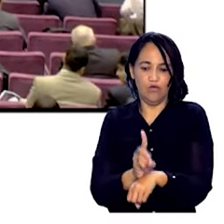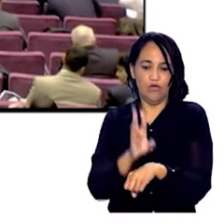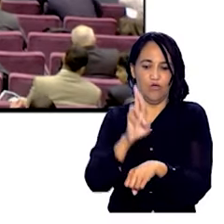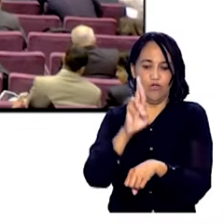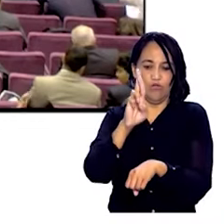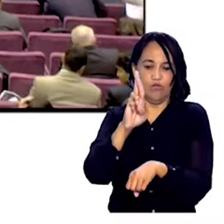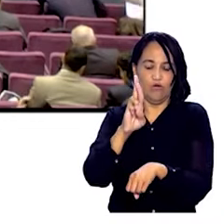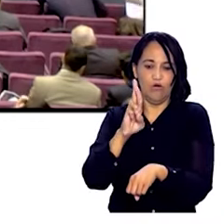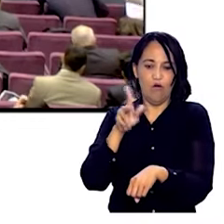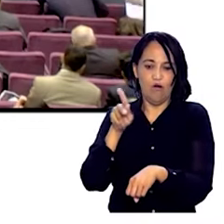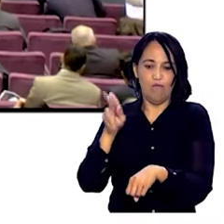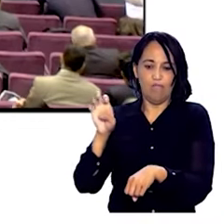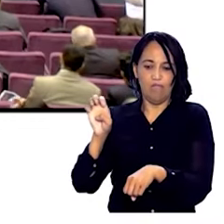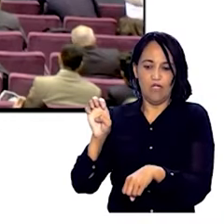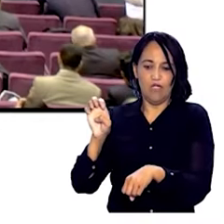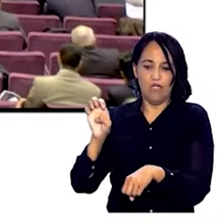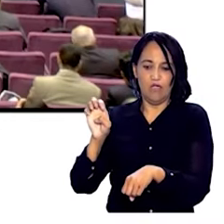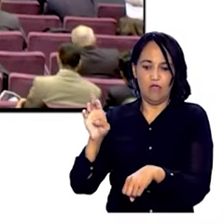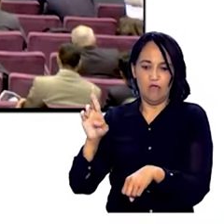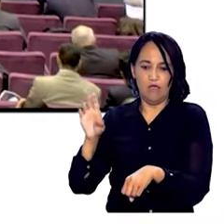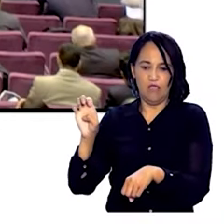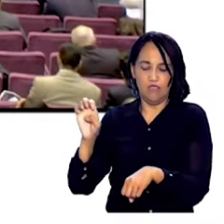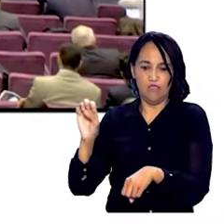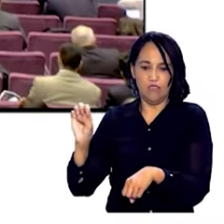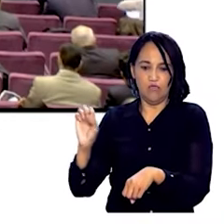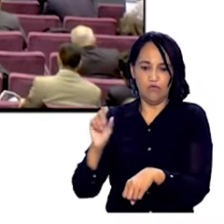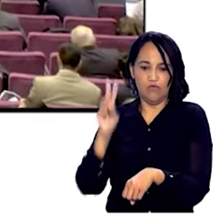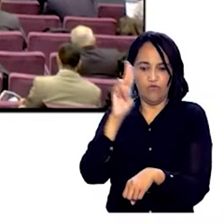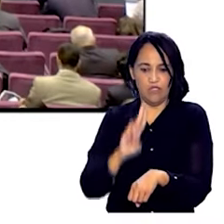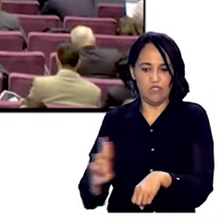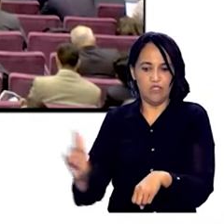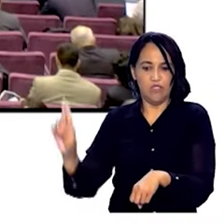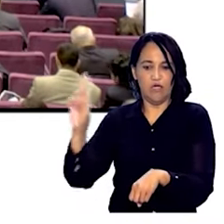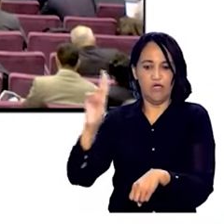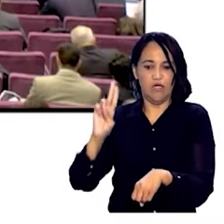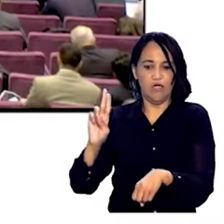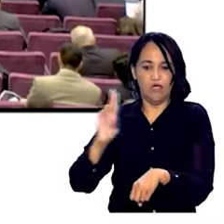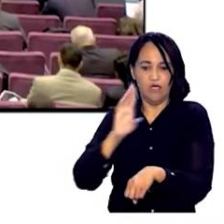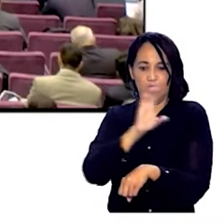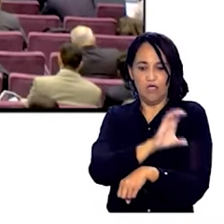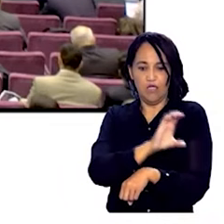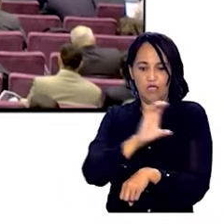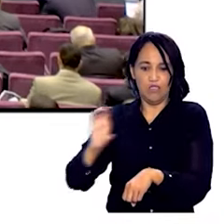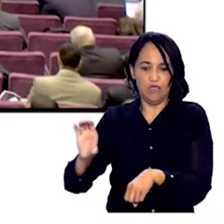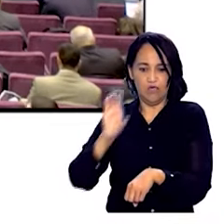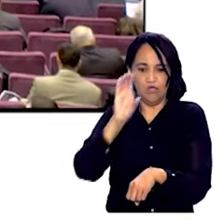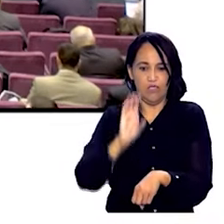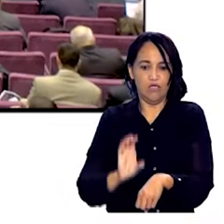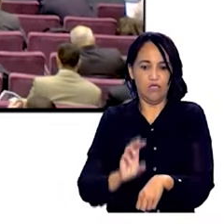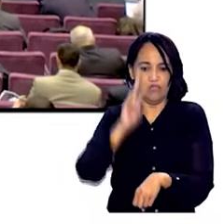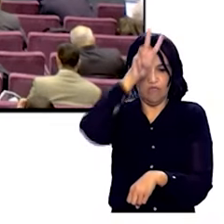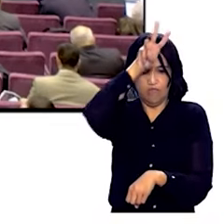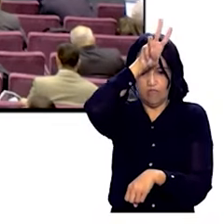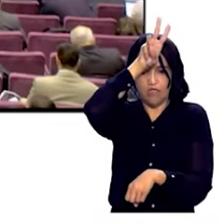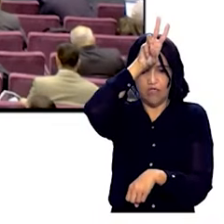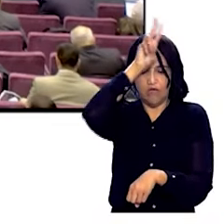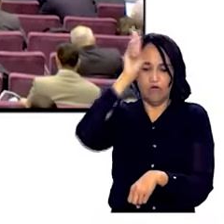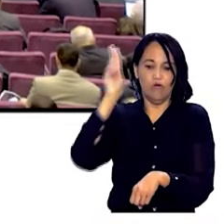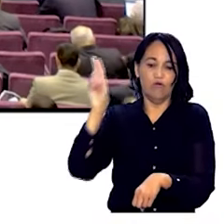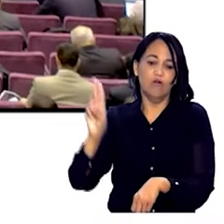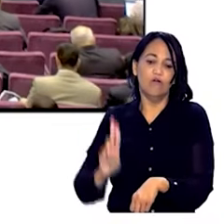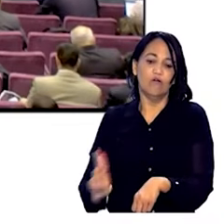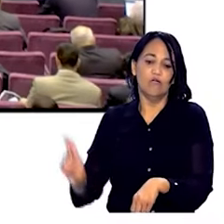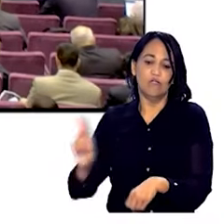pí unid catc do per Prof Dr Leandro Gian da Universidade Nacional de La